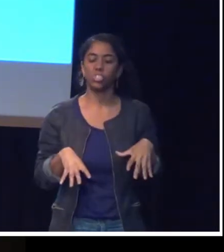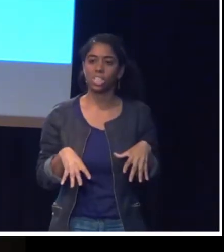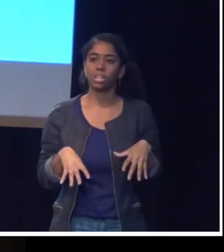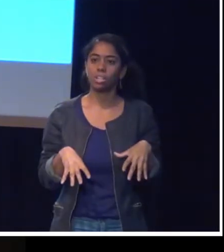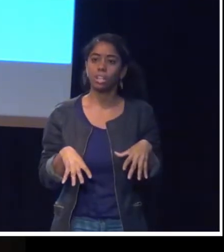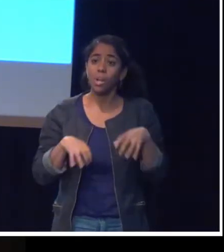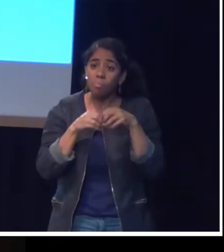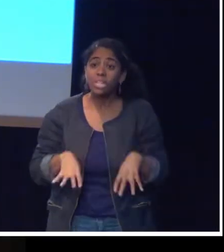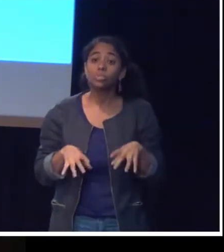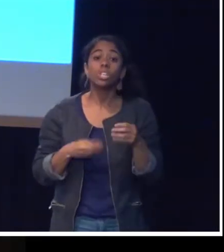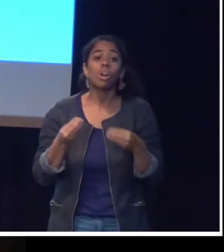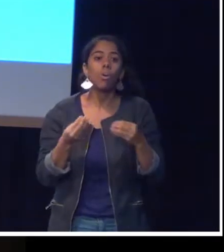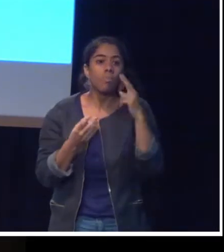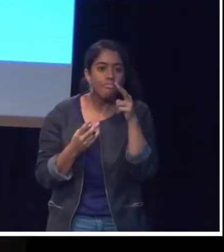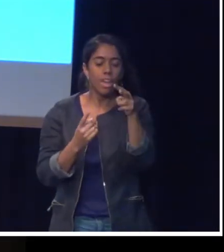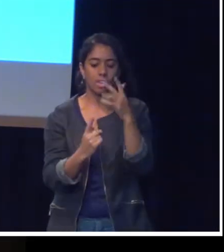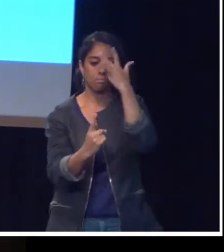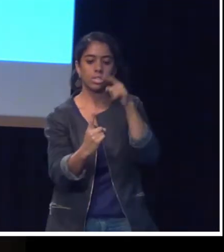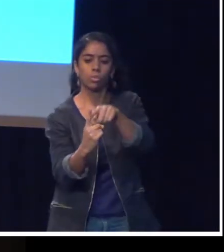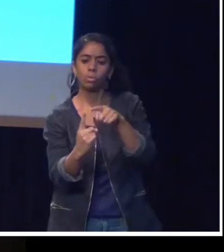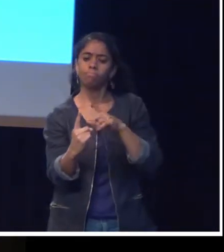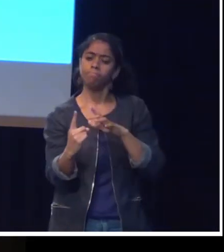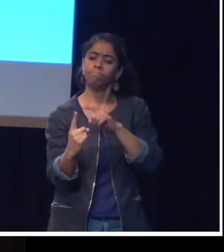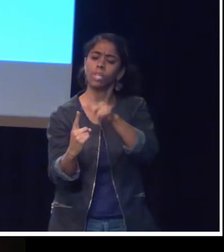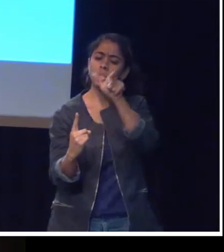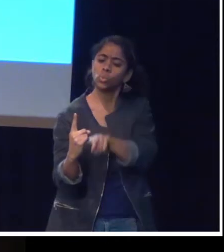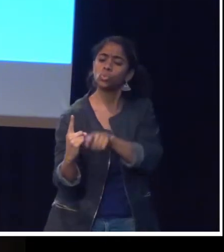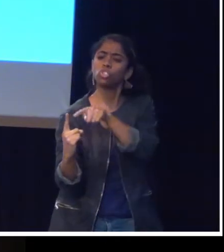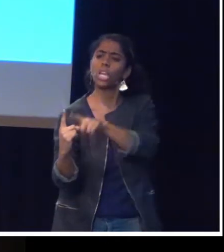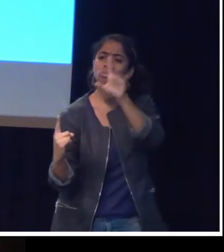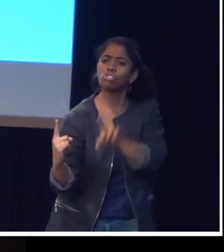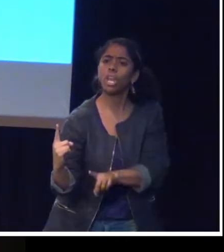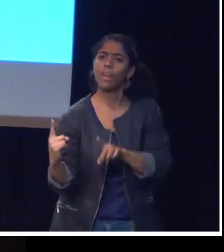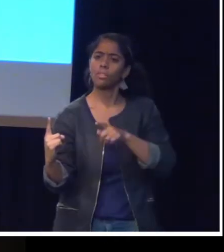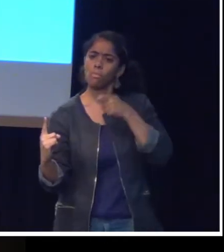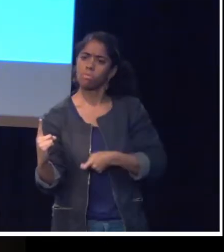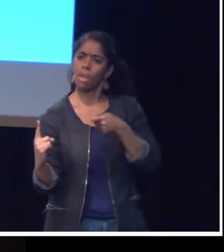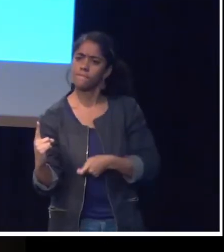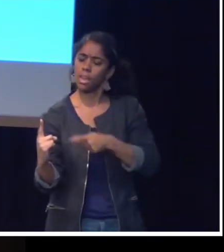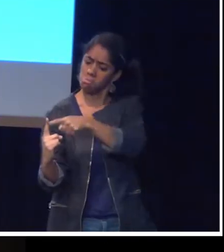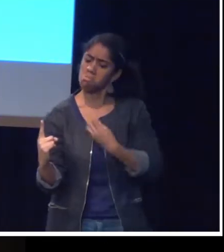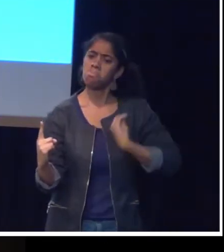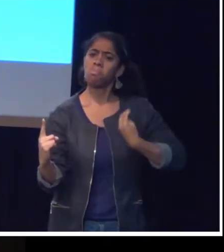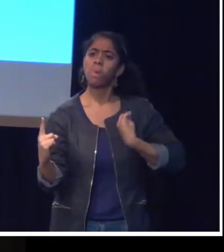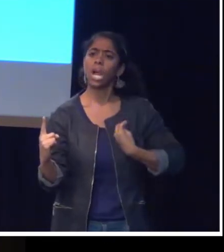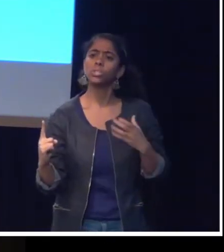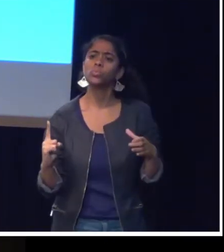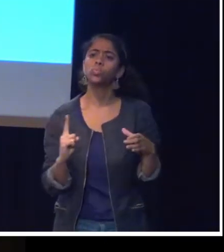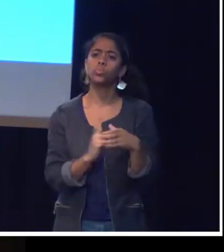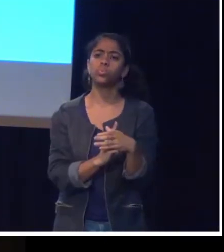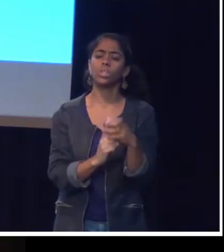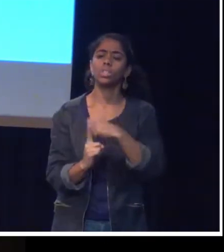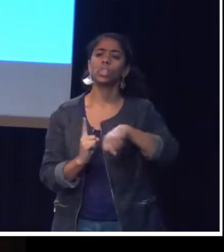enquanto sujeito de direitos, de deveres, enquanto sujeito que também participa de uma sociedade. E aí, como resultado, a gente